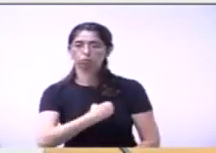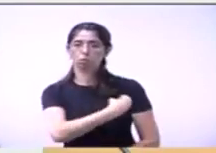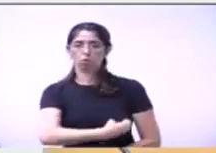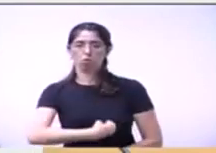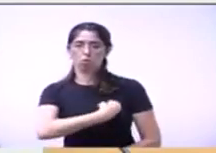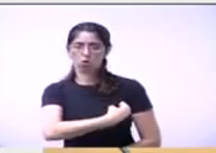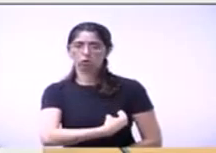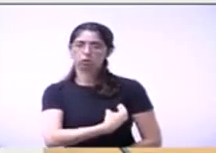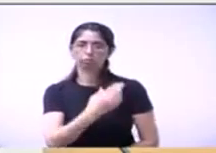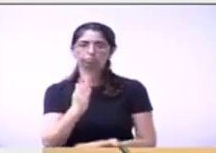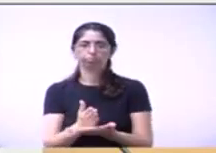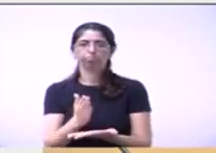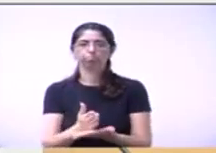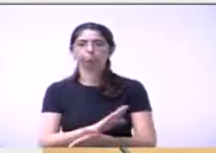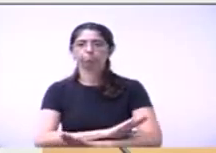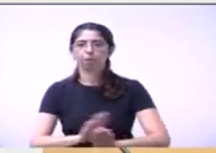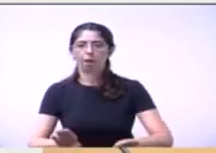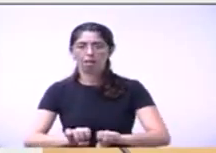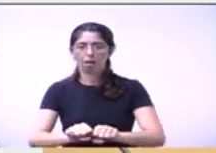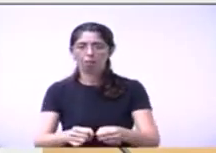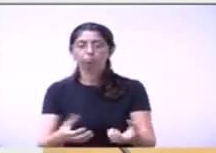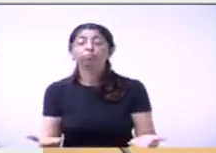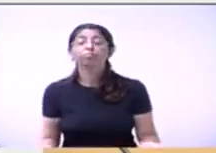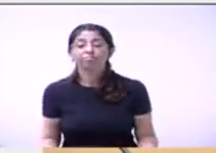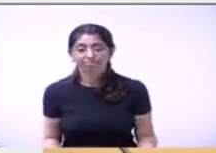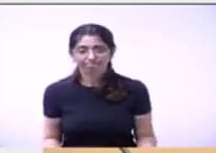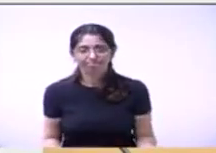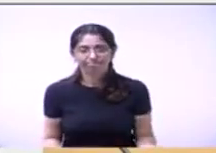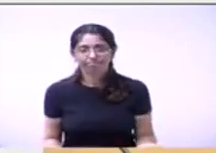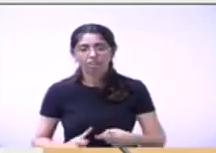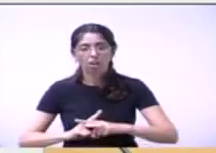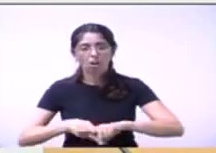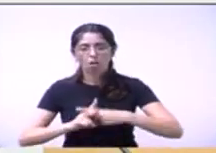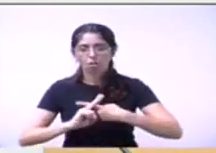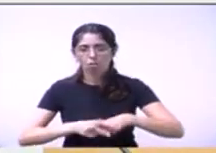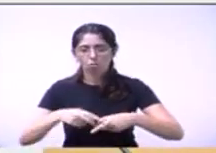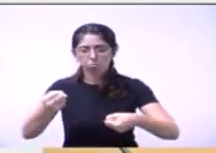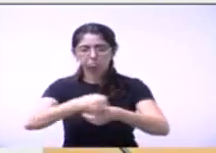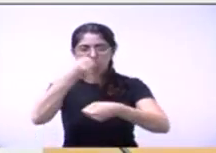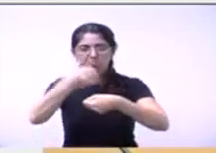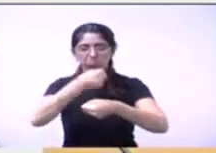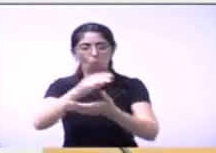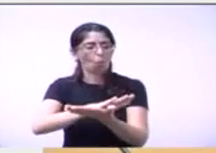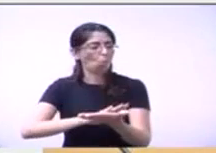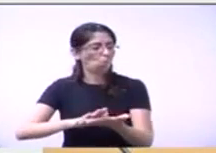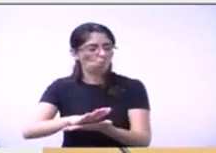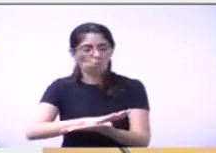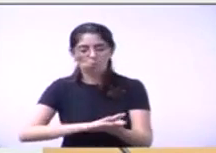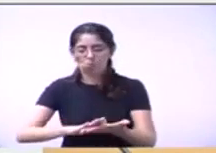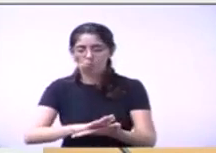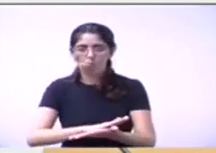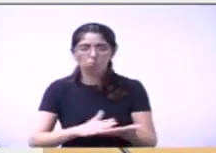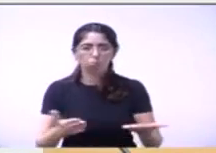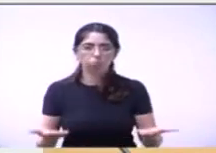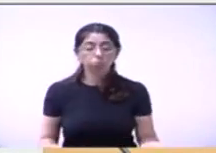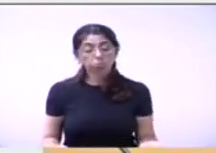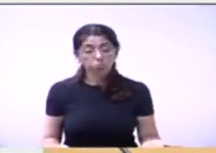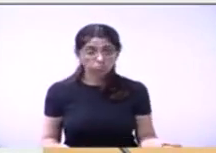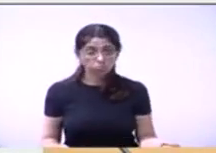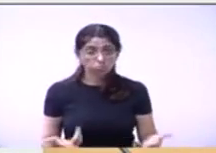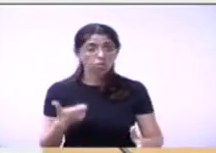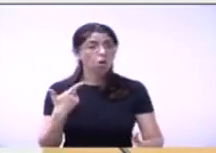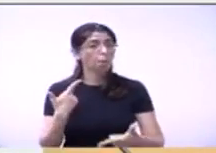de motoristas da nossa cidade, provocando impacto no meio ambiente, na segurança